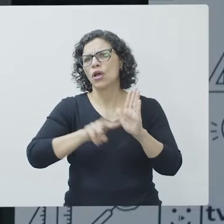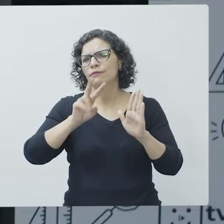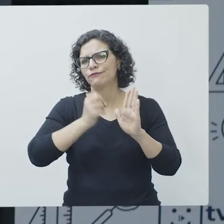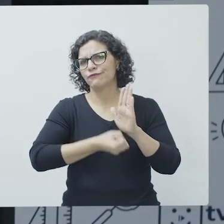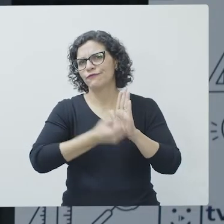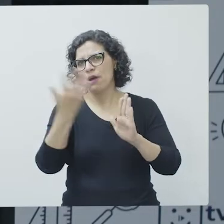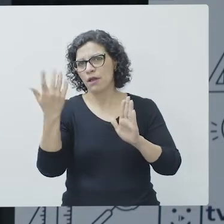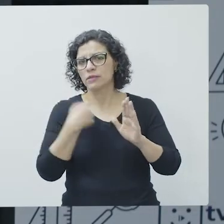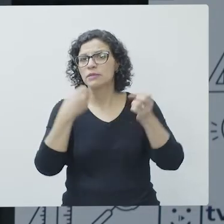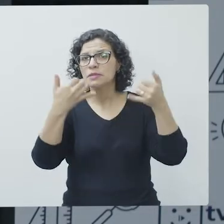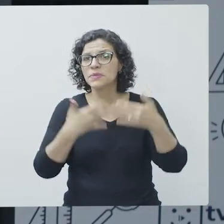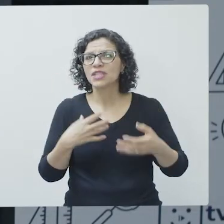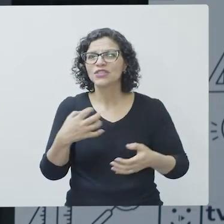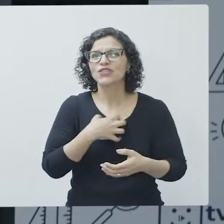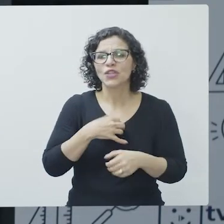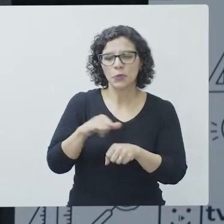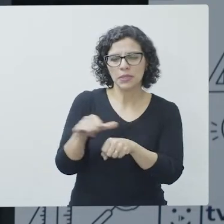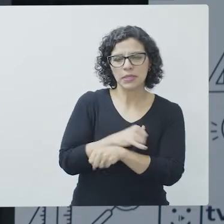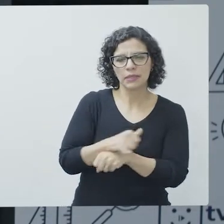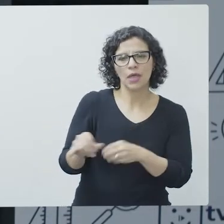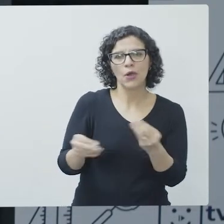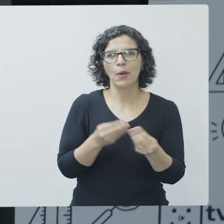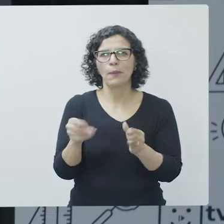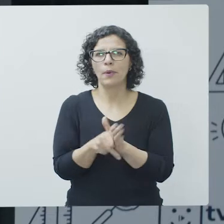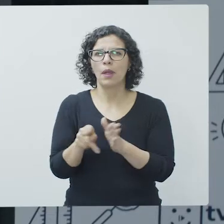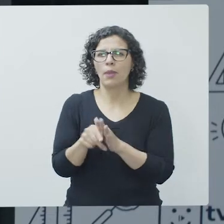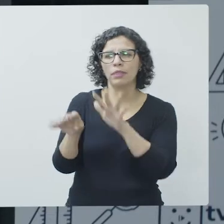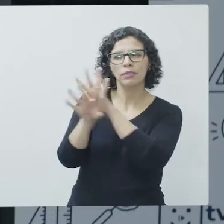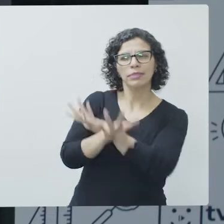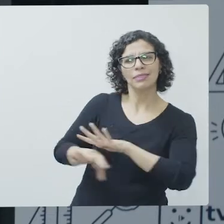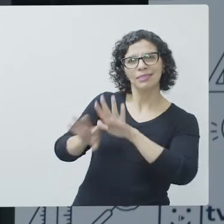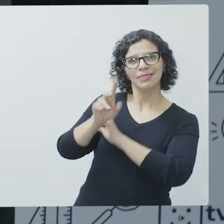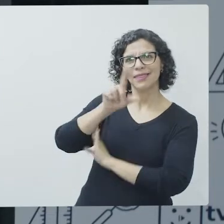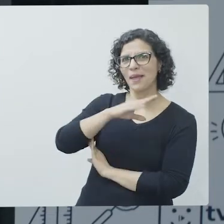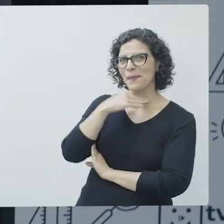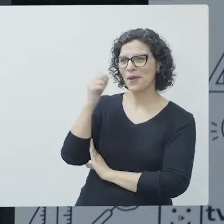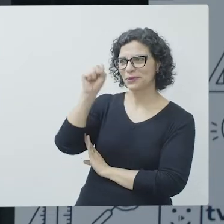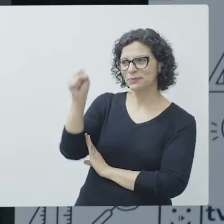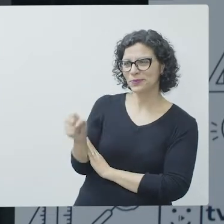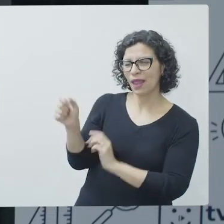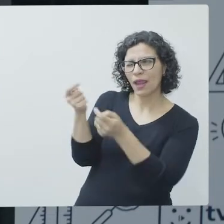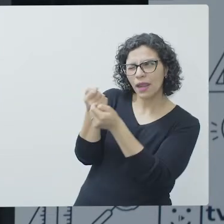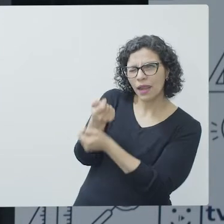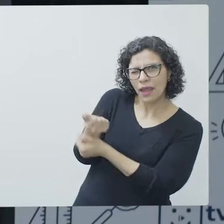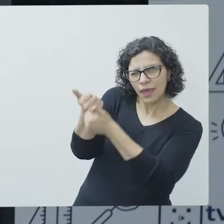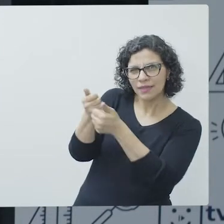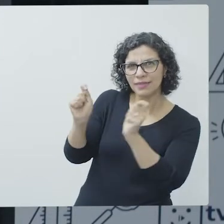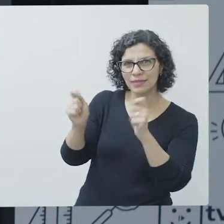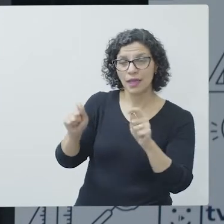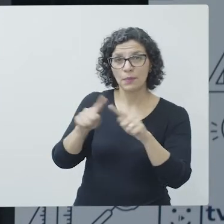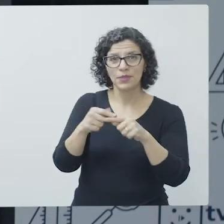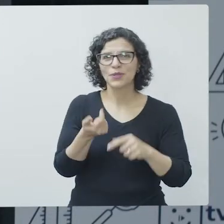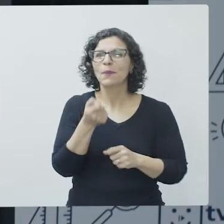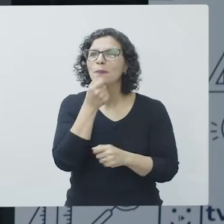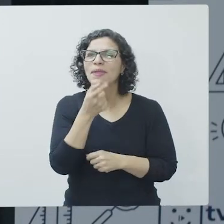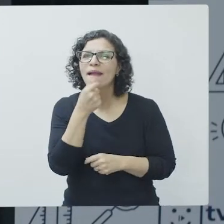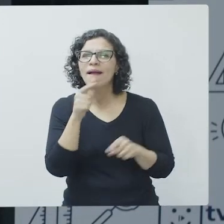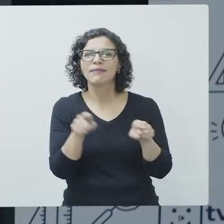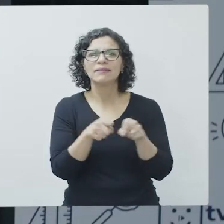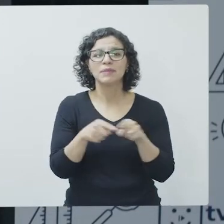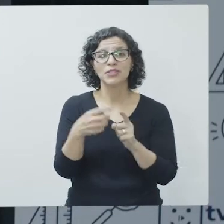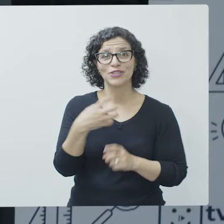certo? Que vai tratar de formas de se enganar a morte. Então, de um jeito muito bem humorado, ele